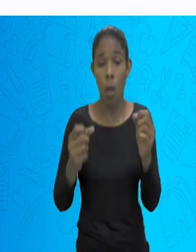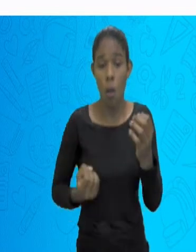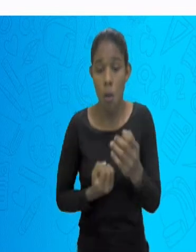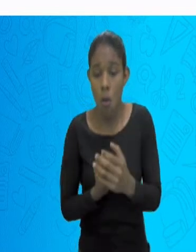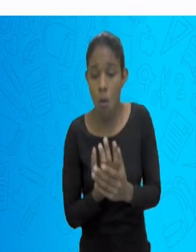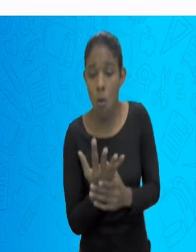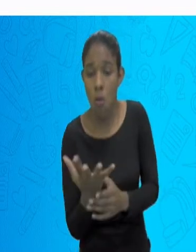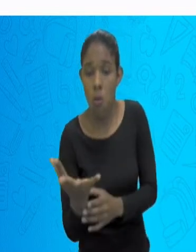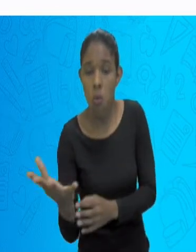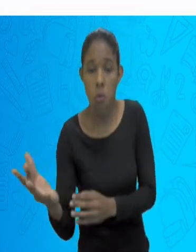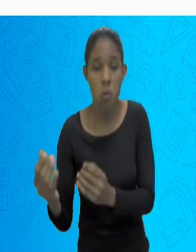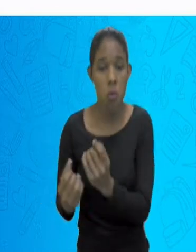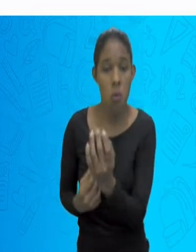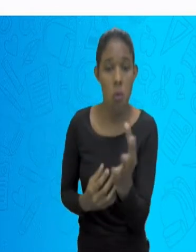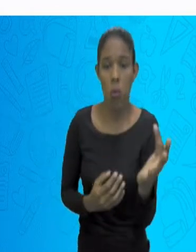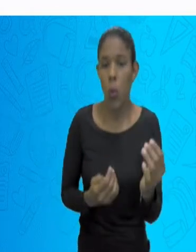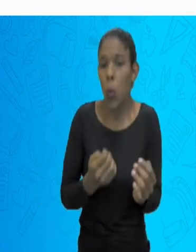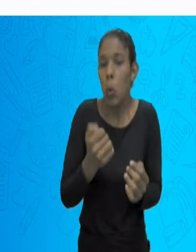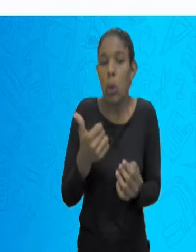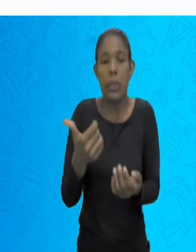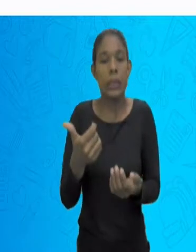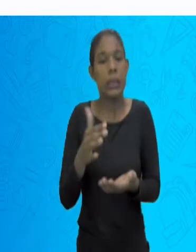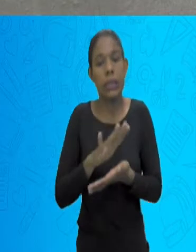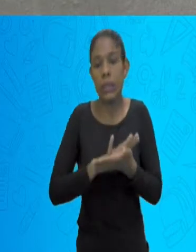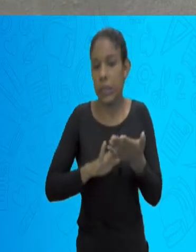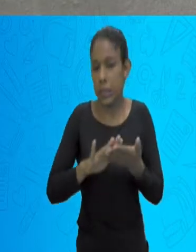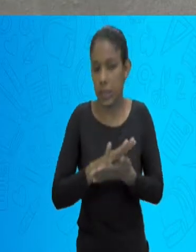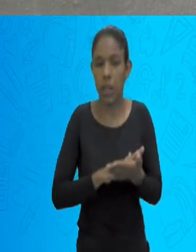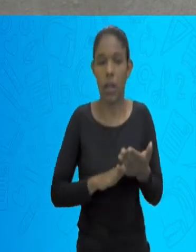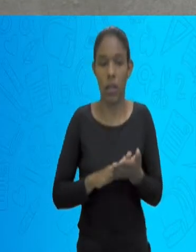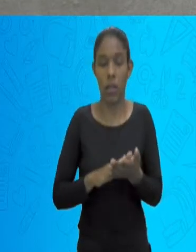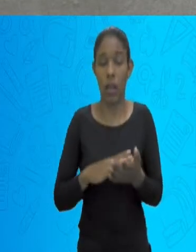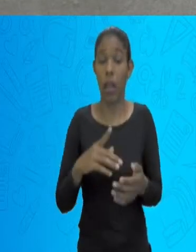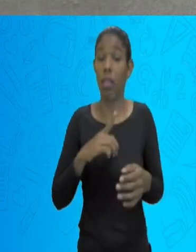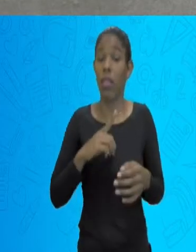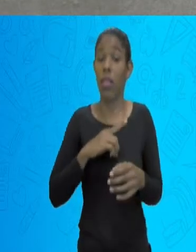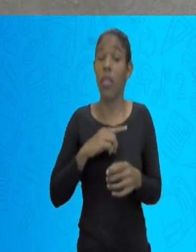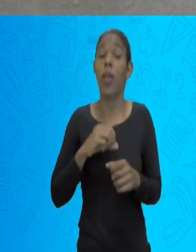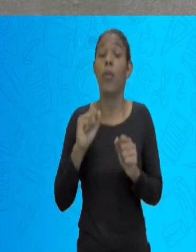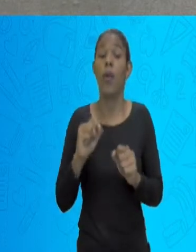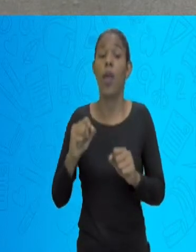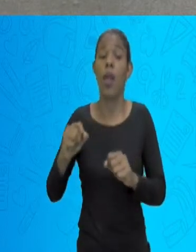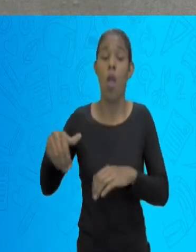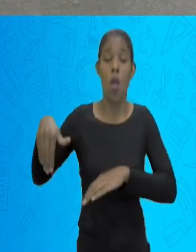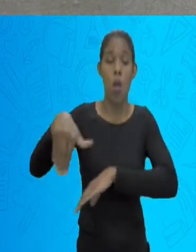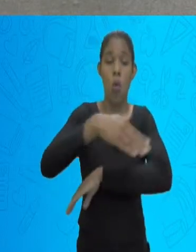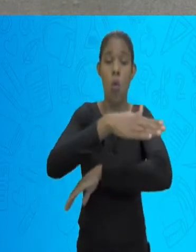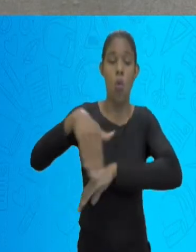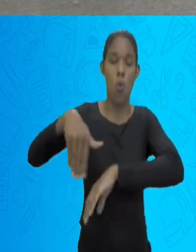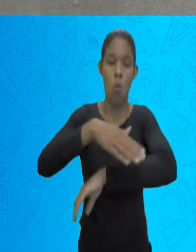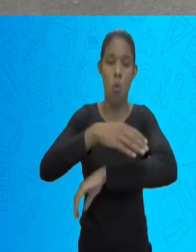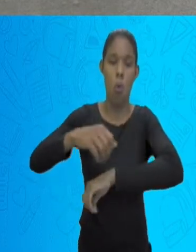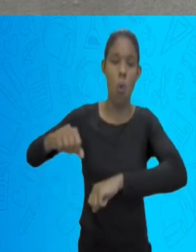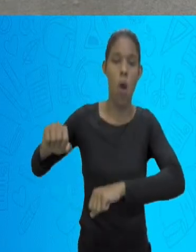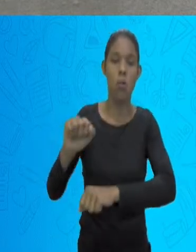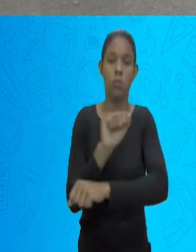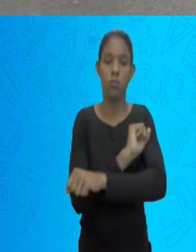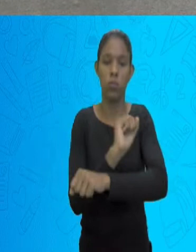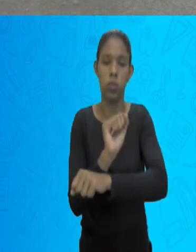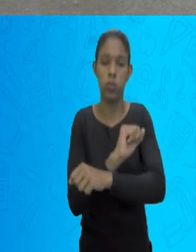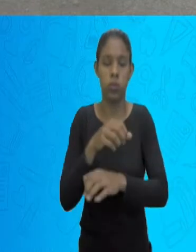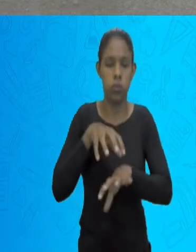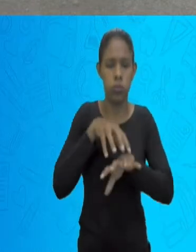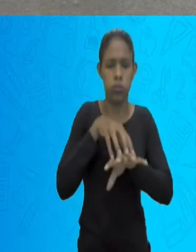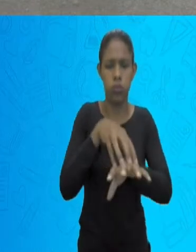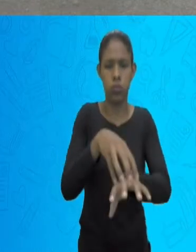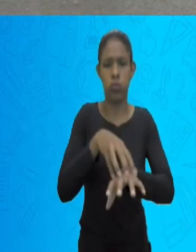E aqui tem transporte coletivo, então a gente vê transitando nessas paisagens ônibus, trem,